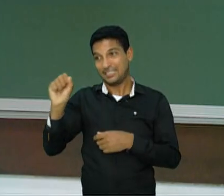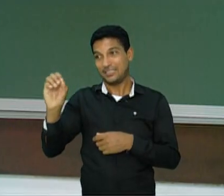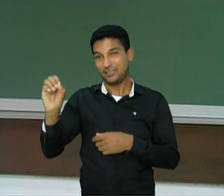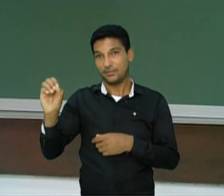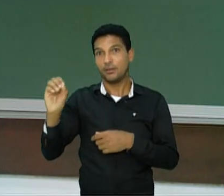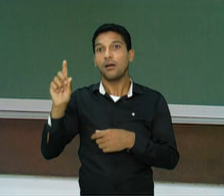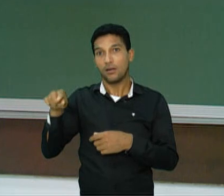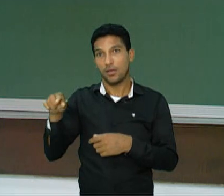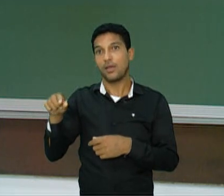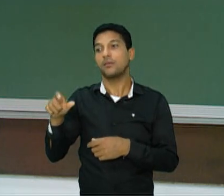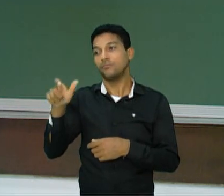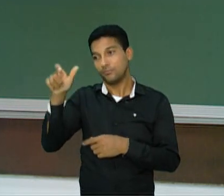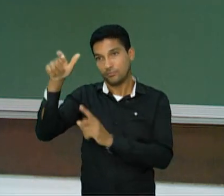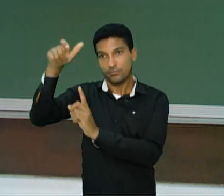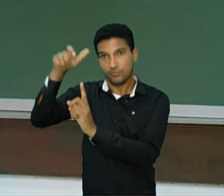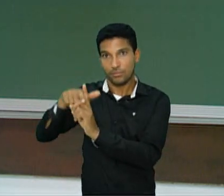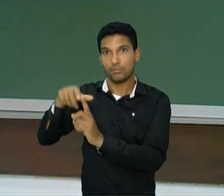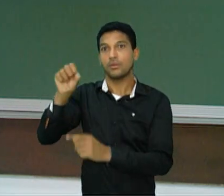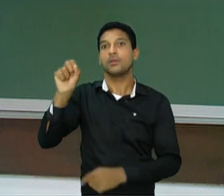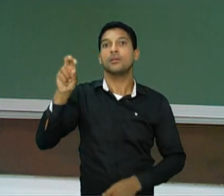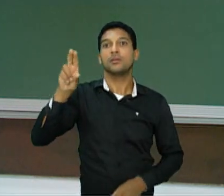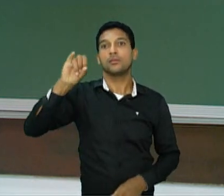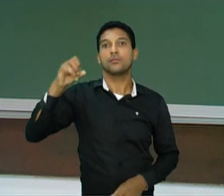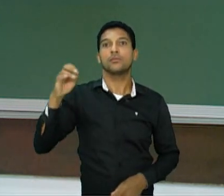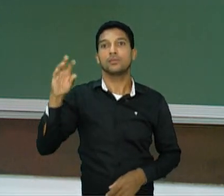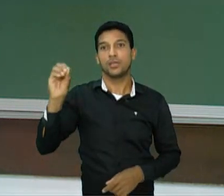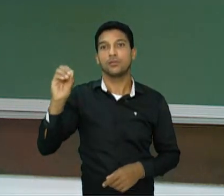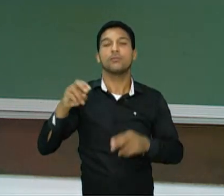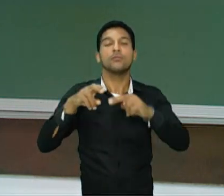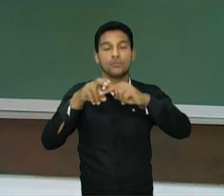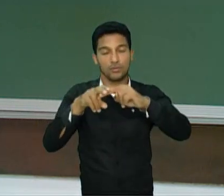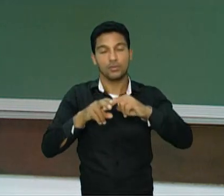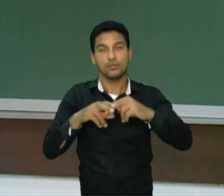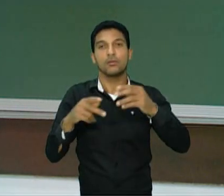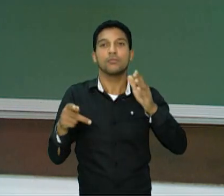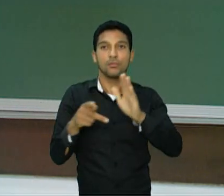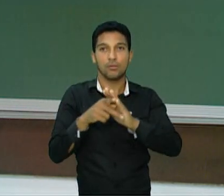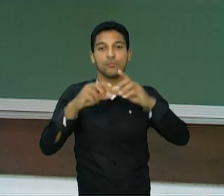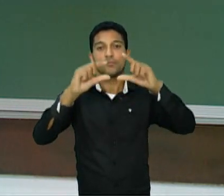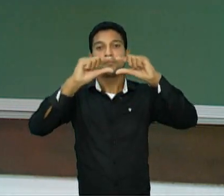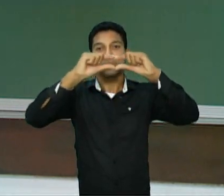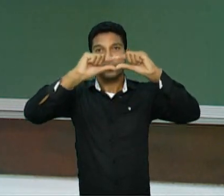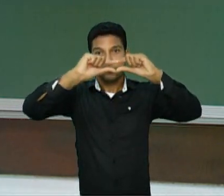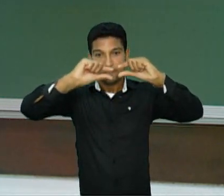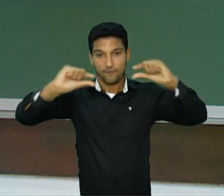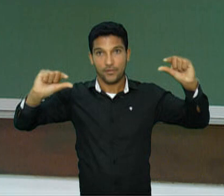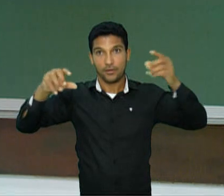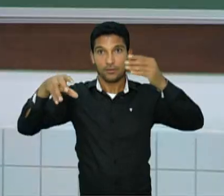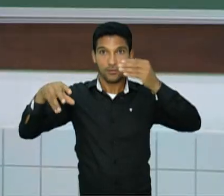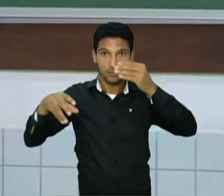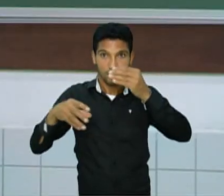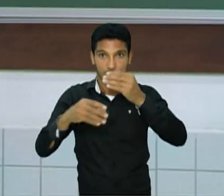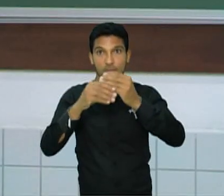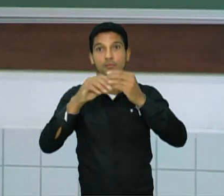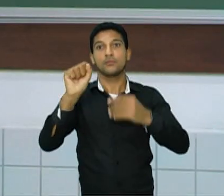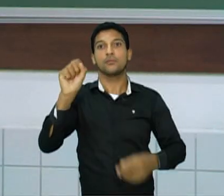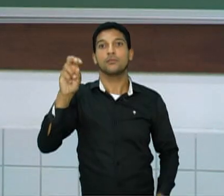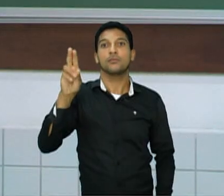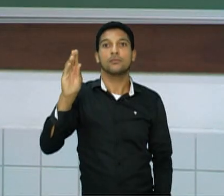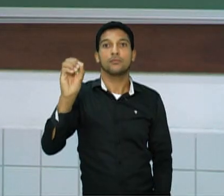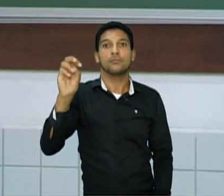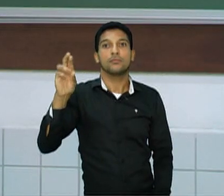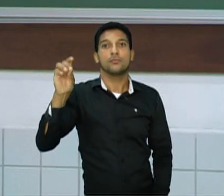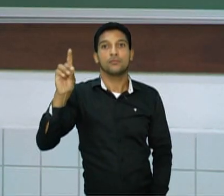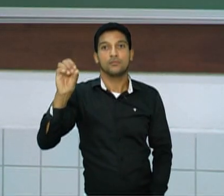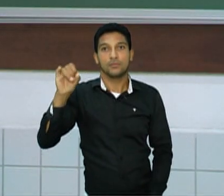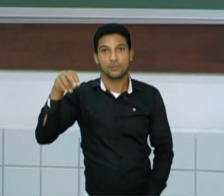exerce função de sujeito, oração subordinada substantiva subjetiva, ok? Agora